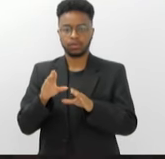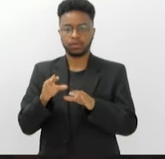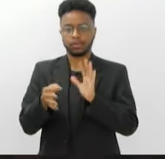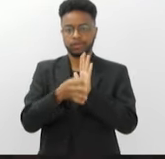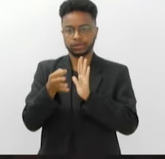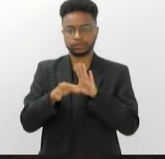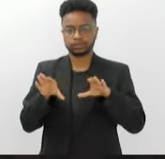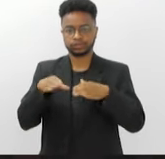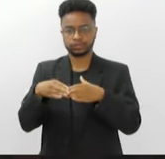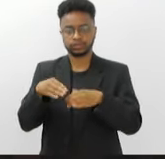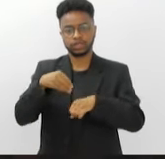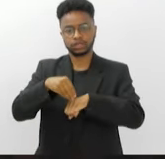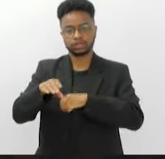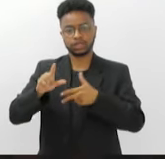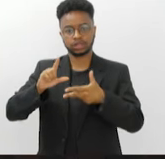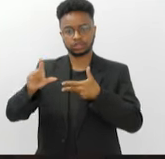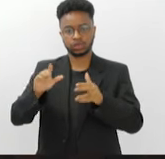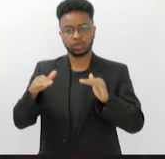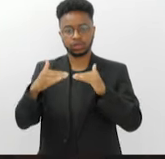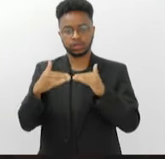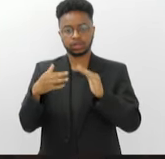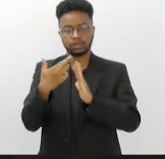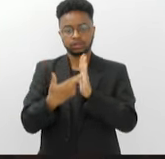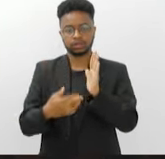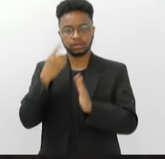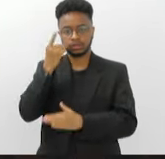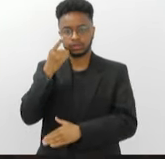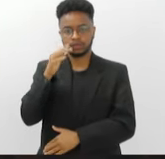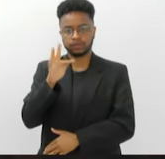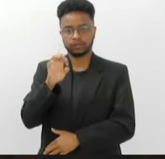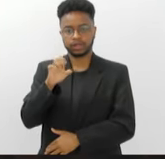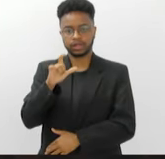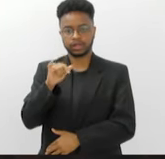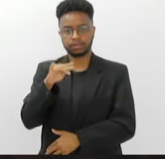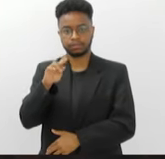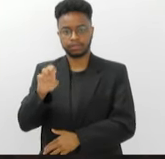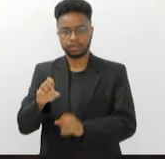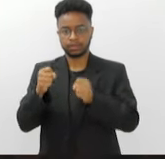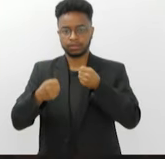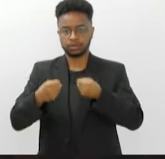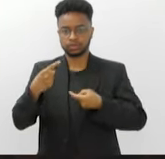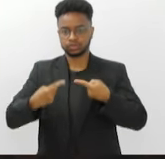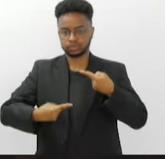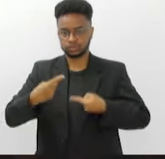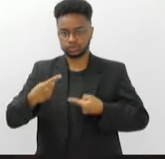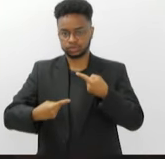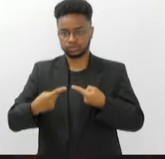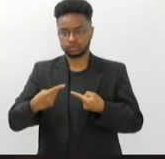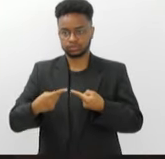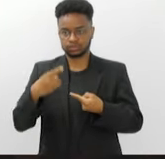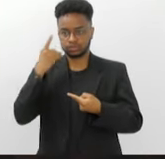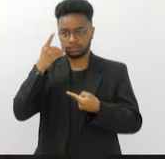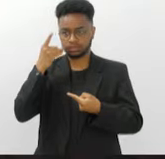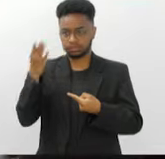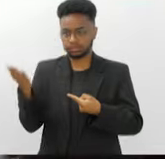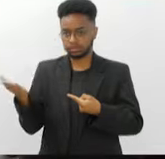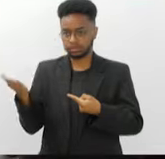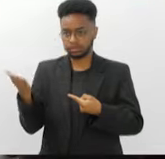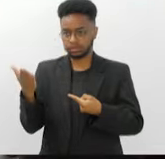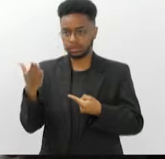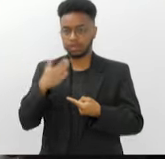Legislativas favorável. Relatoria do deputado Felipe Soares. Em discussão, deputado Luiz. Meu voto